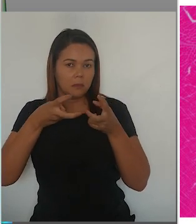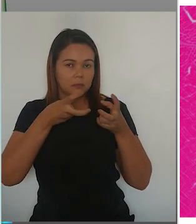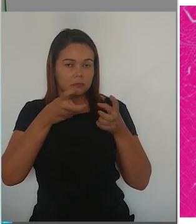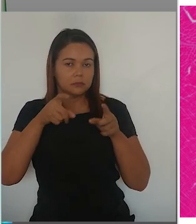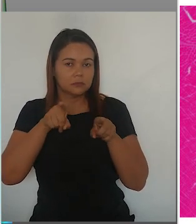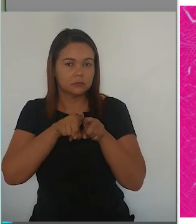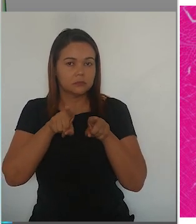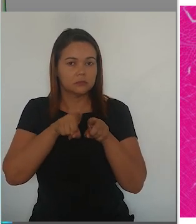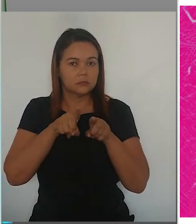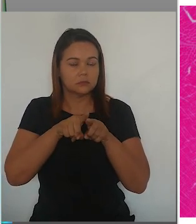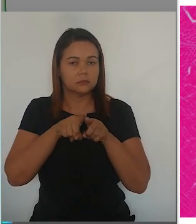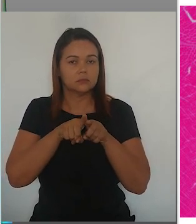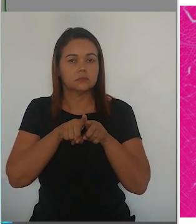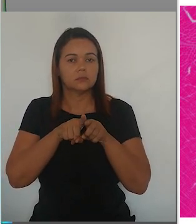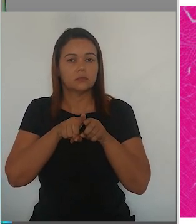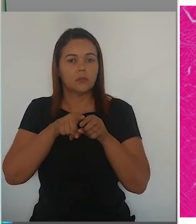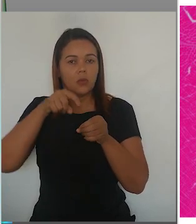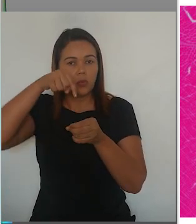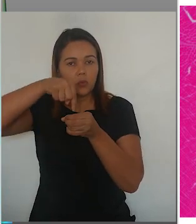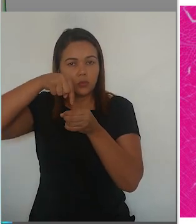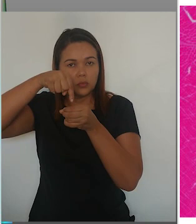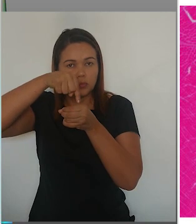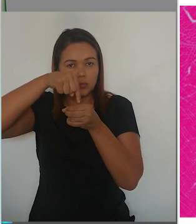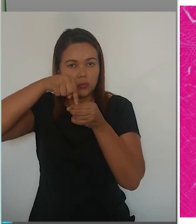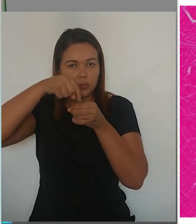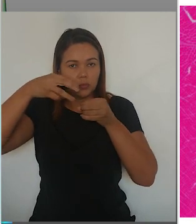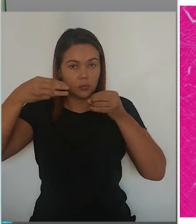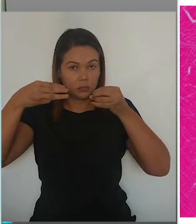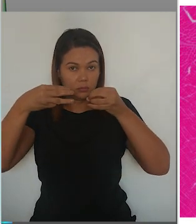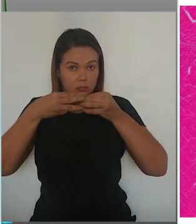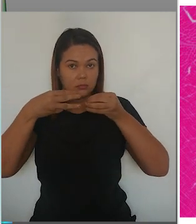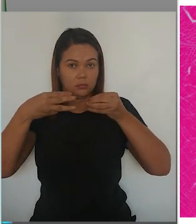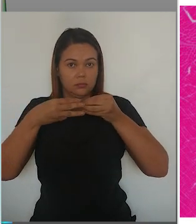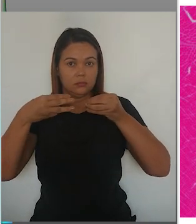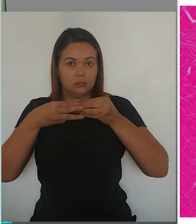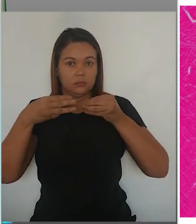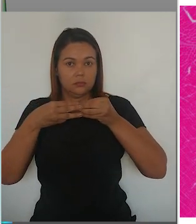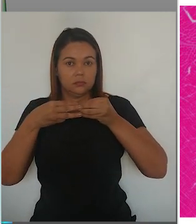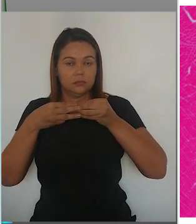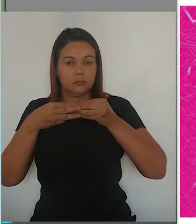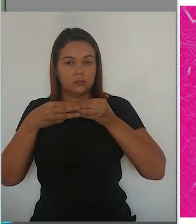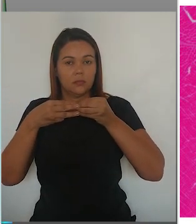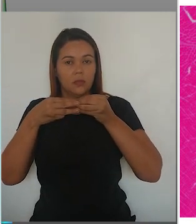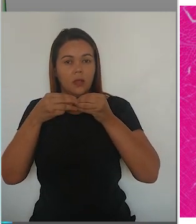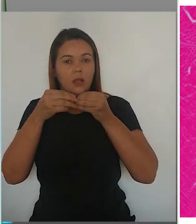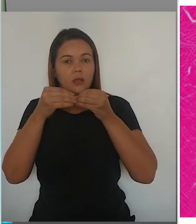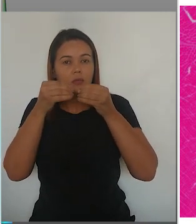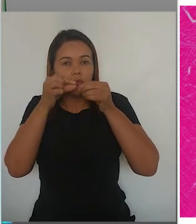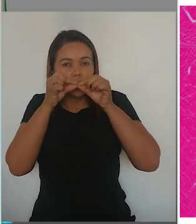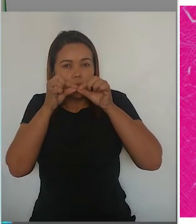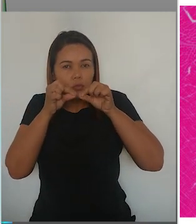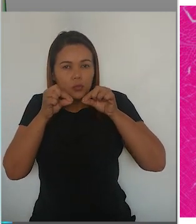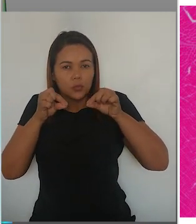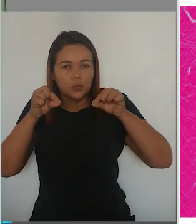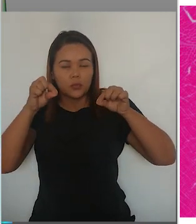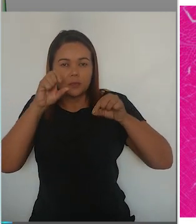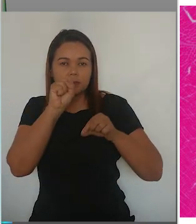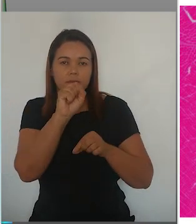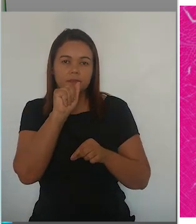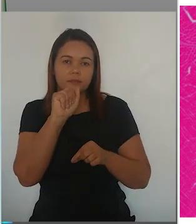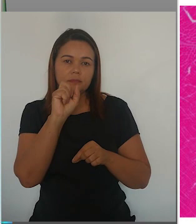os núcleos das células são periféricos, próximos ao fino sarcolema que as delimita.